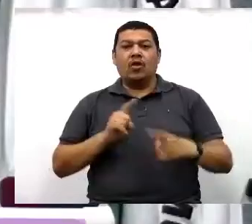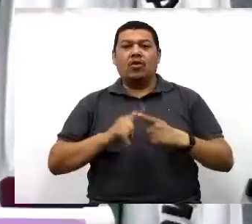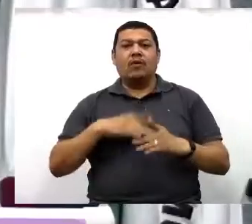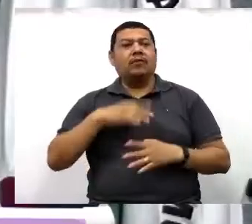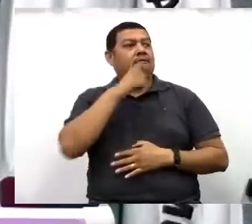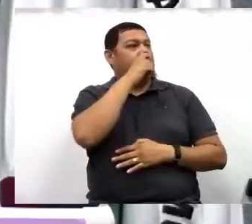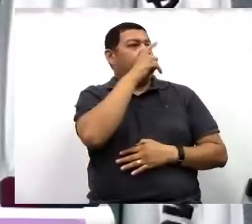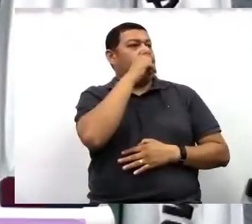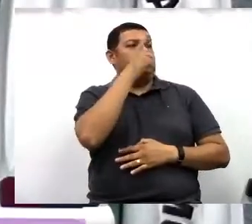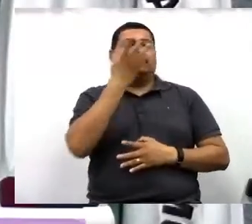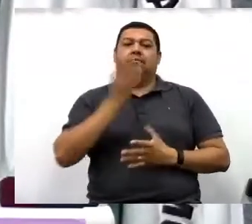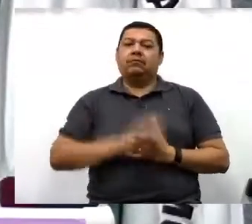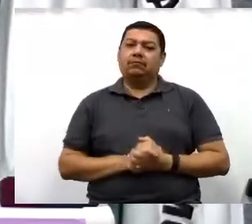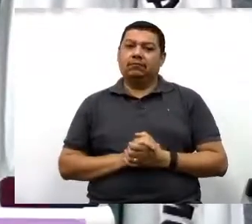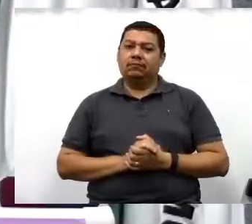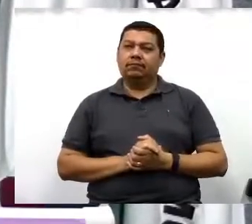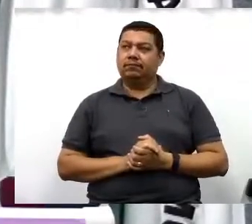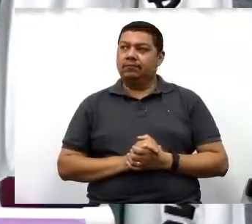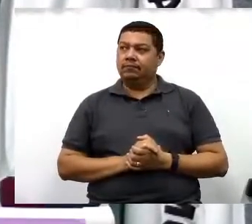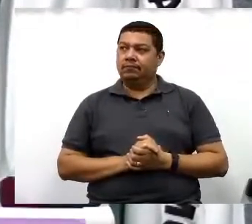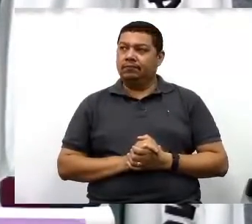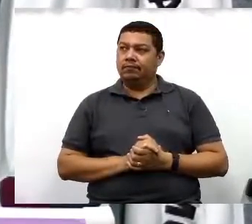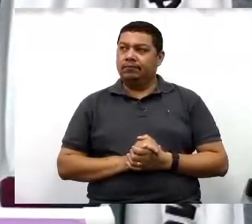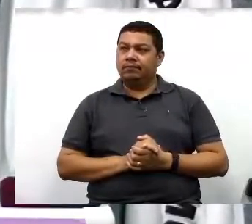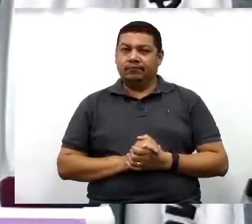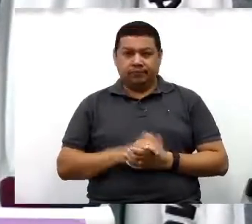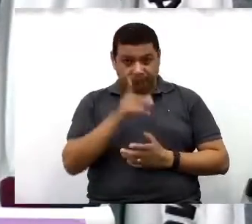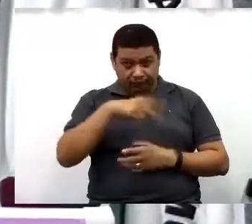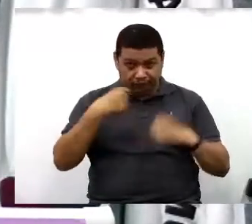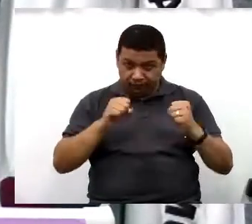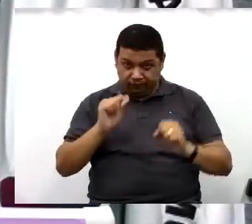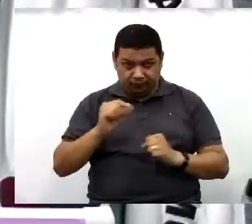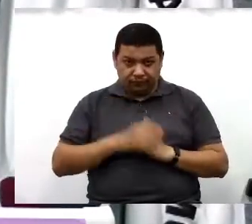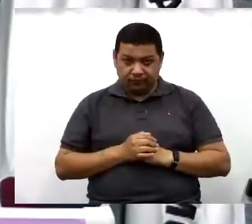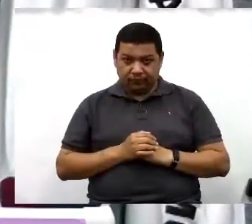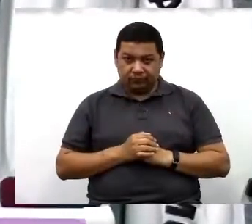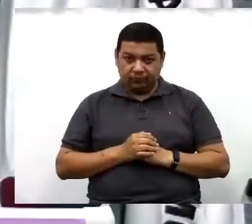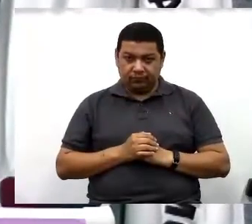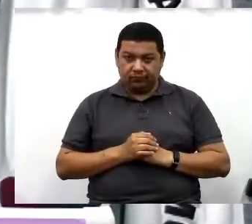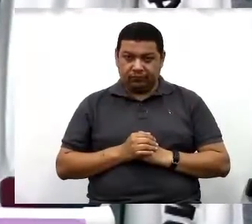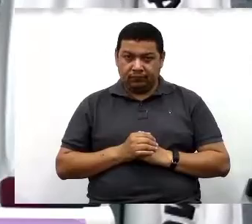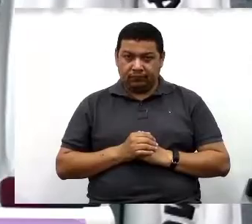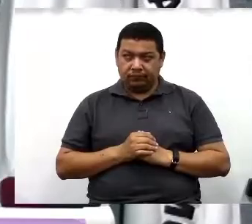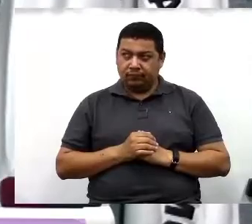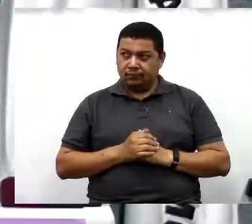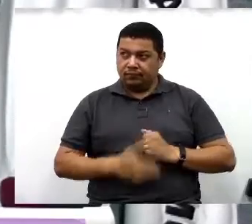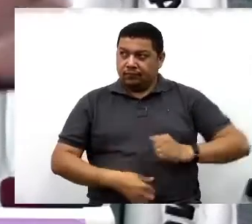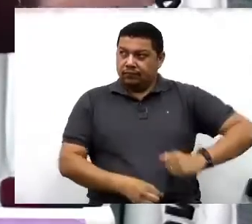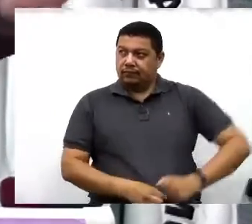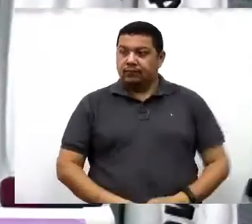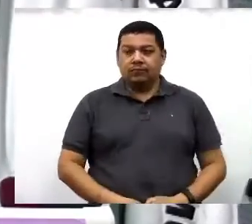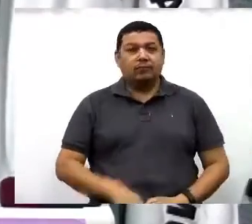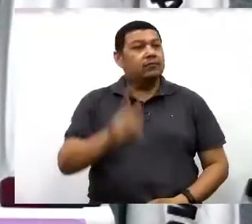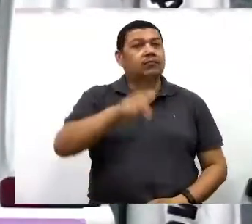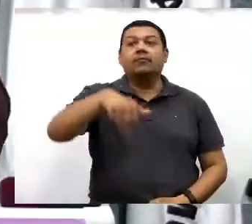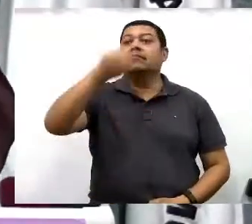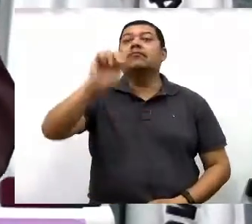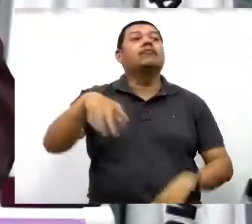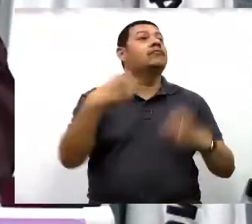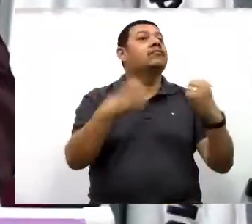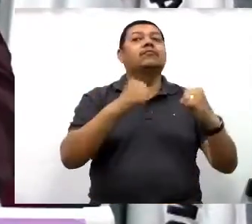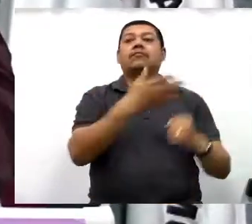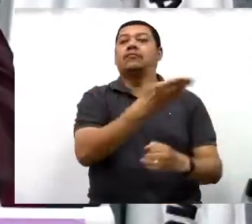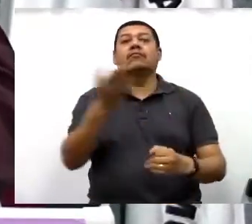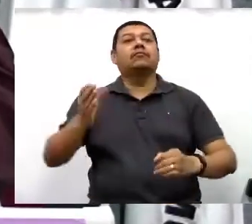mostrado para vocês. Ou vocês estão precisando do quê? De um repouso? O que vocês precisam?